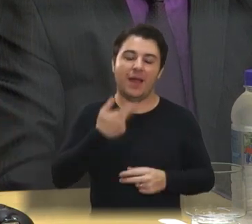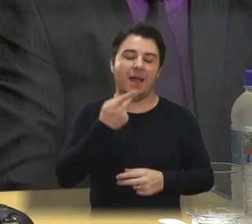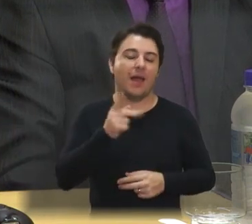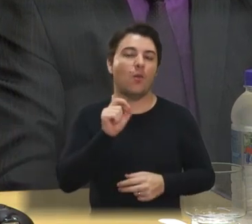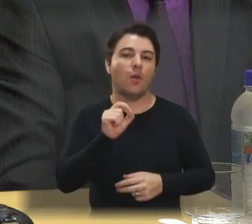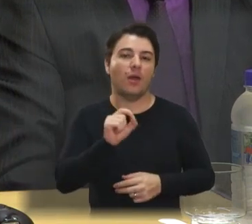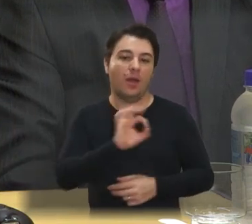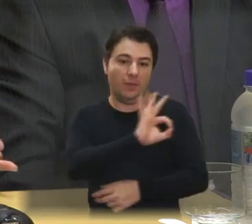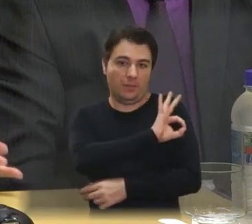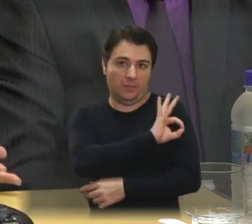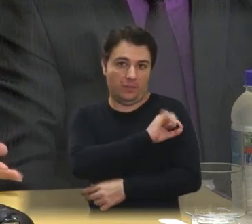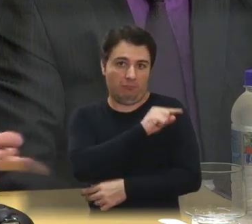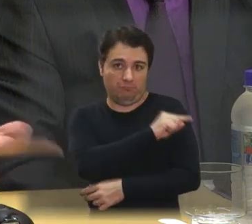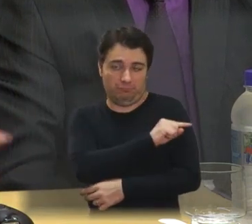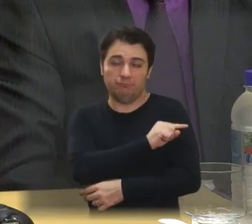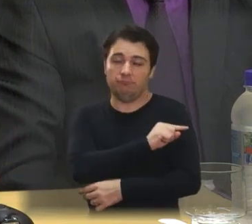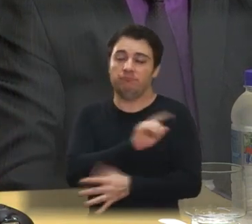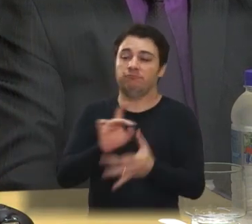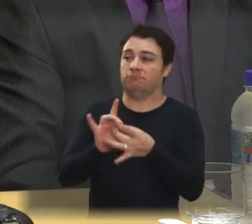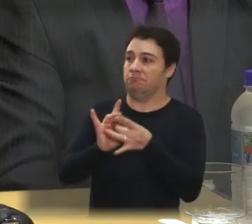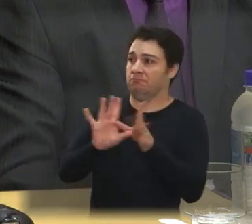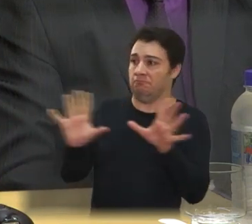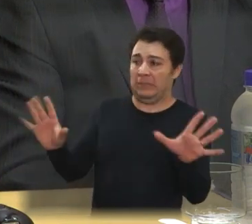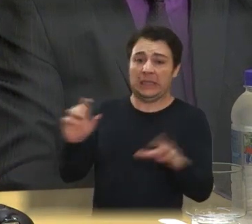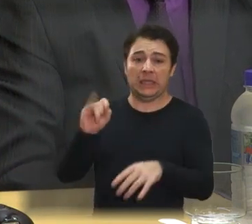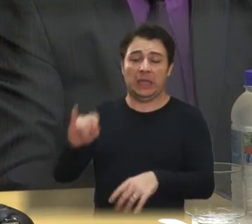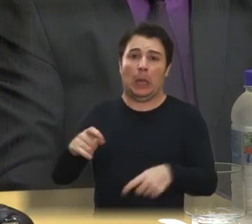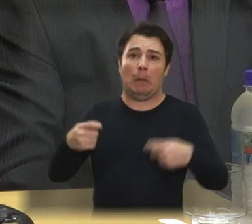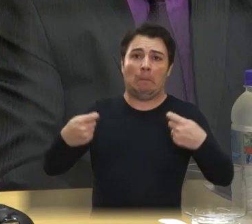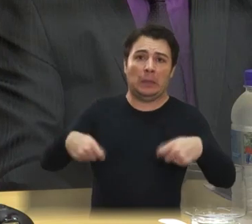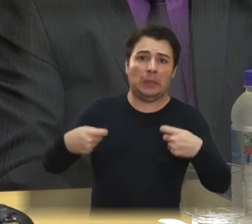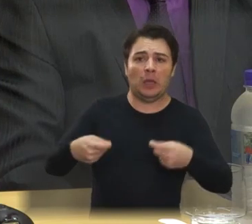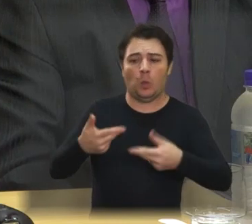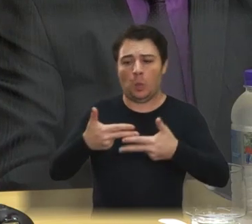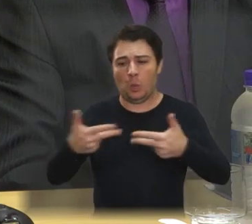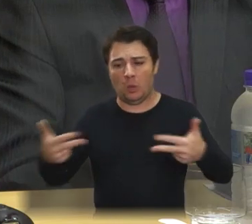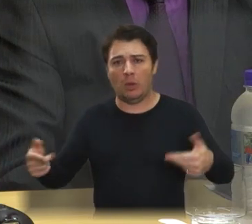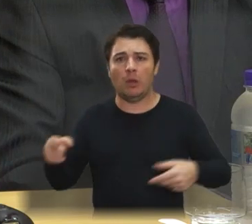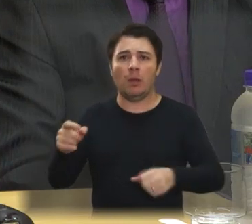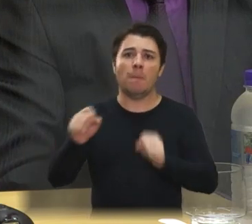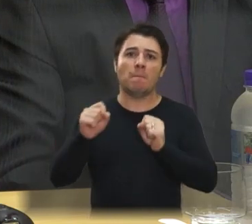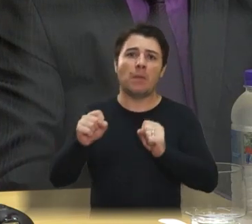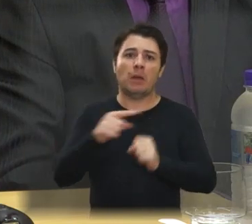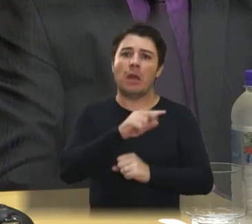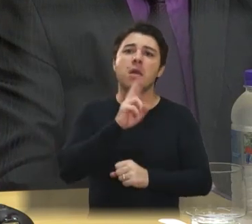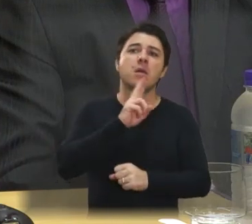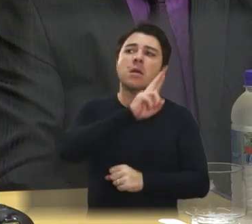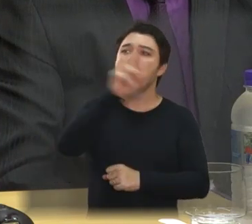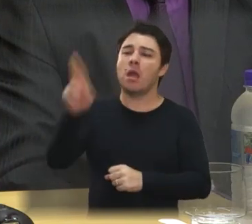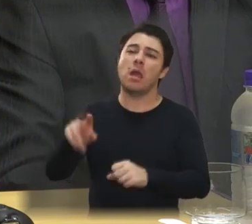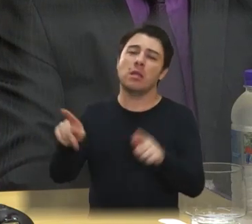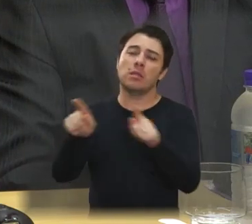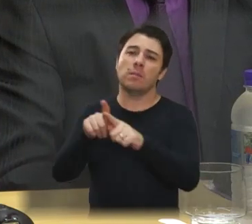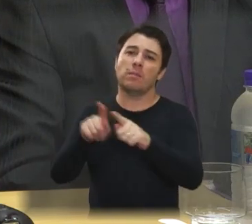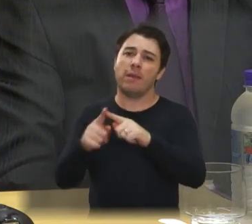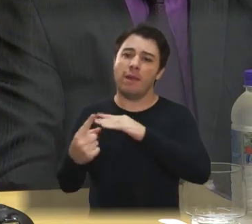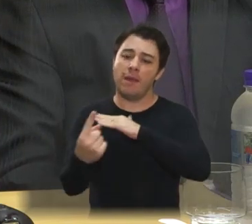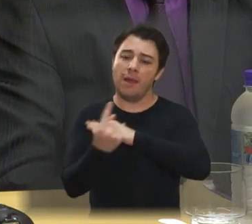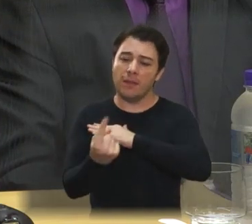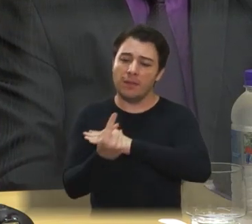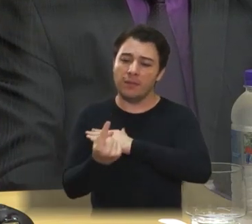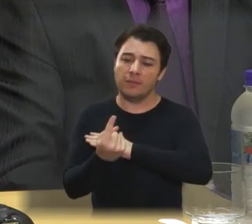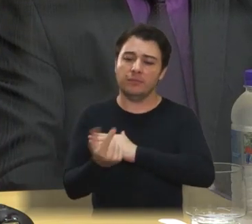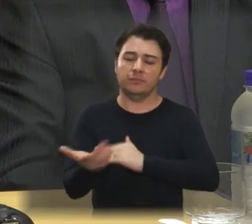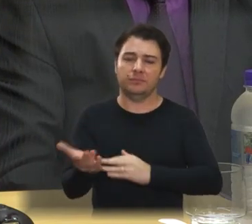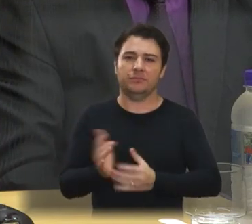prefeitura está disposição o que for necessário e que foi preciso para responder e atender a